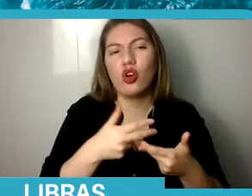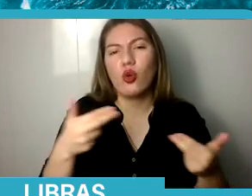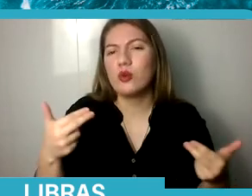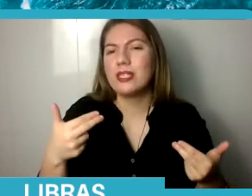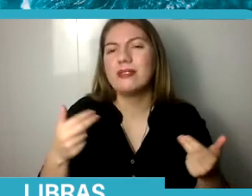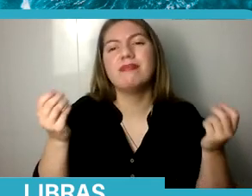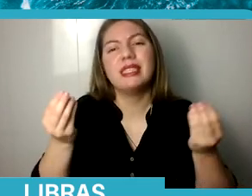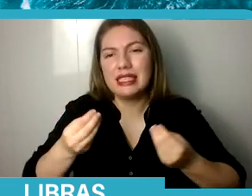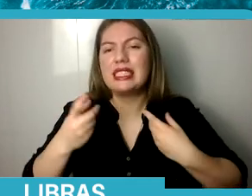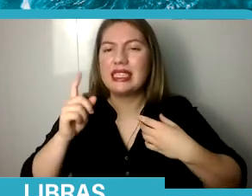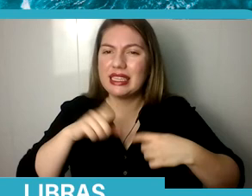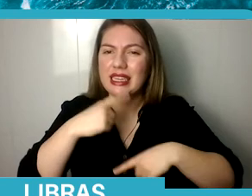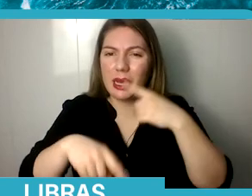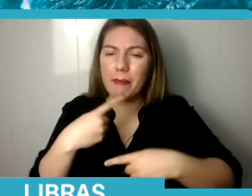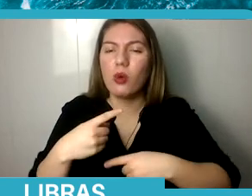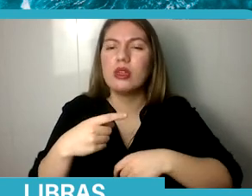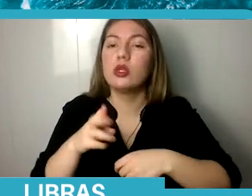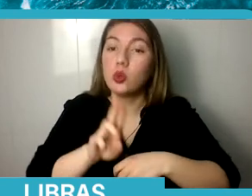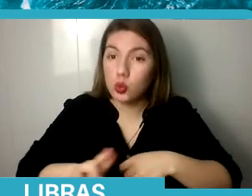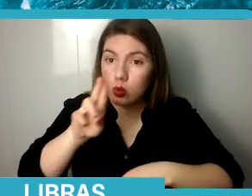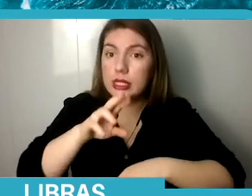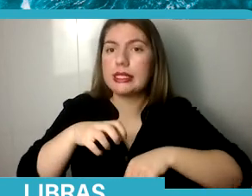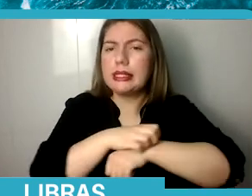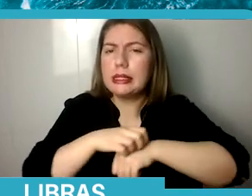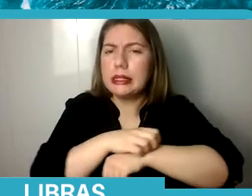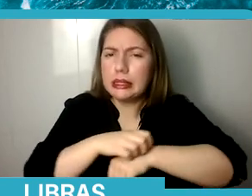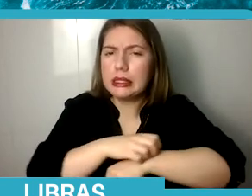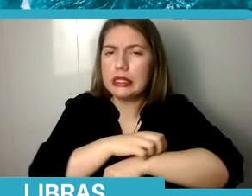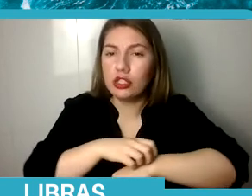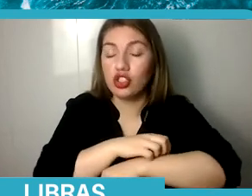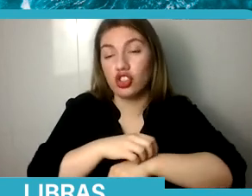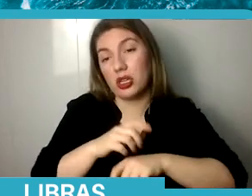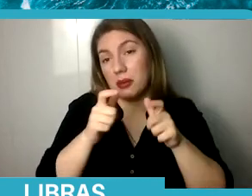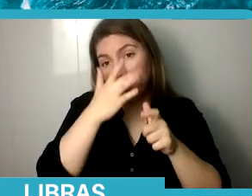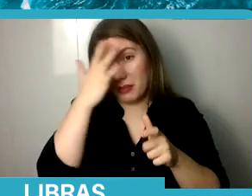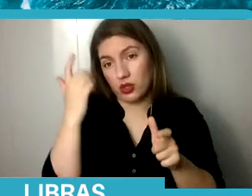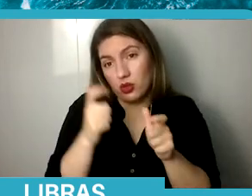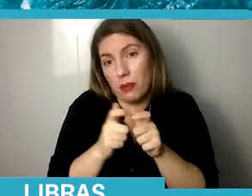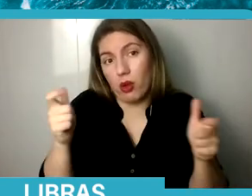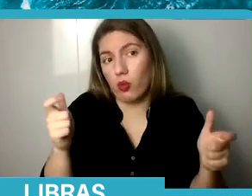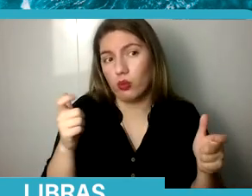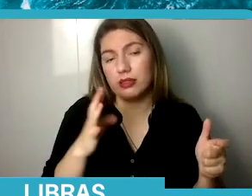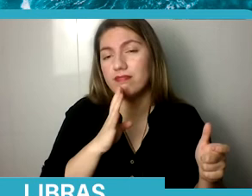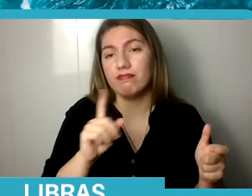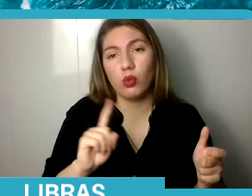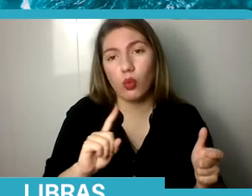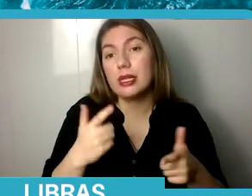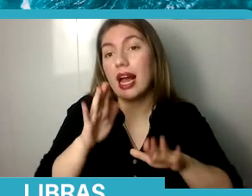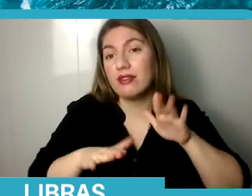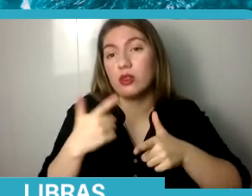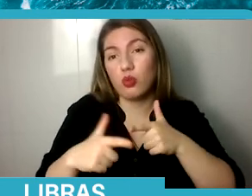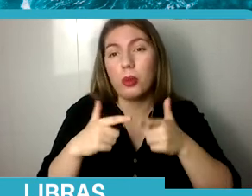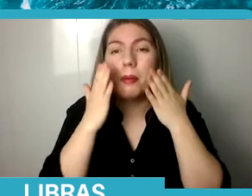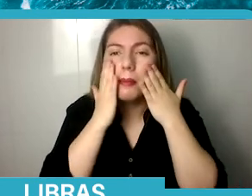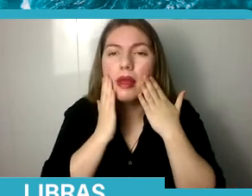alergênicos e as pessoas nem sabem muitas vezes que as alergias principalmente dermatite são de